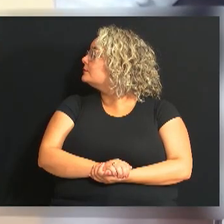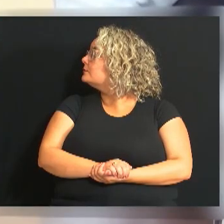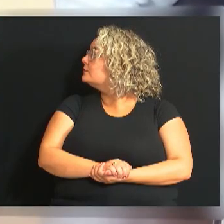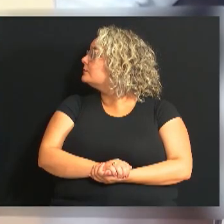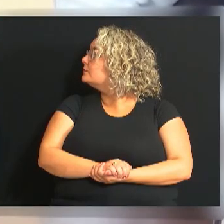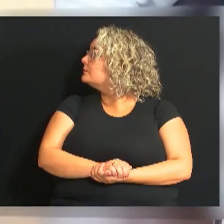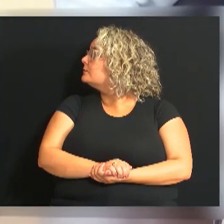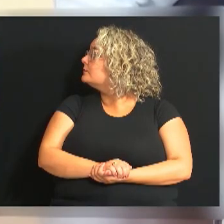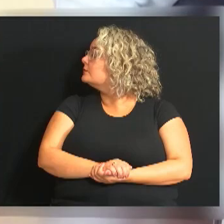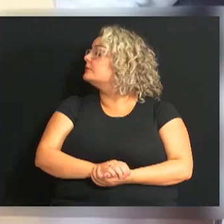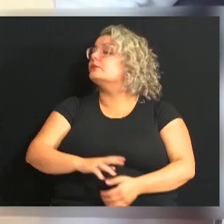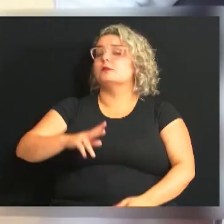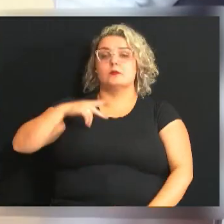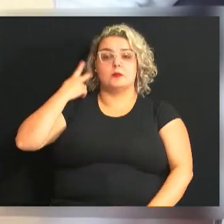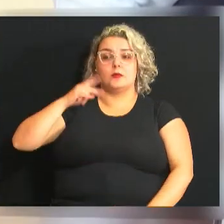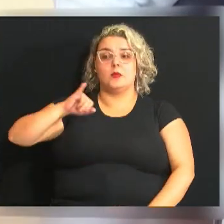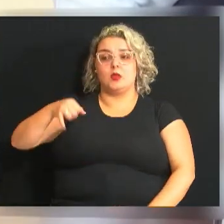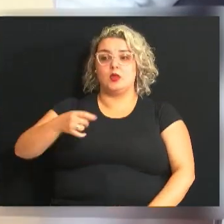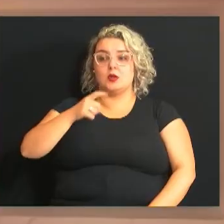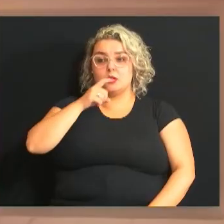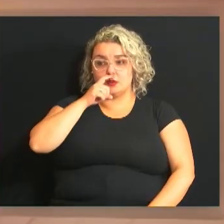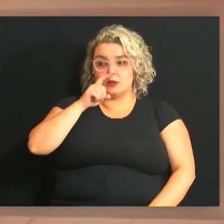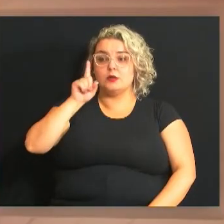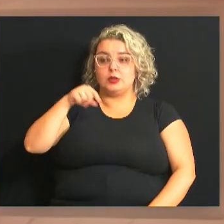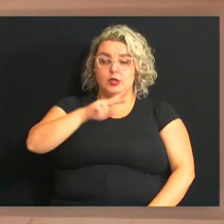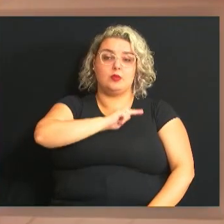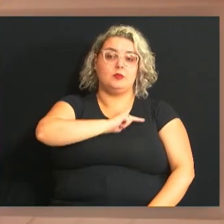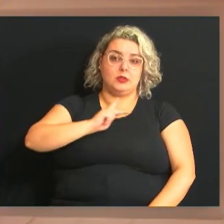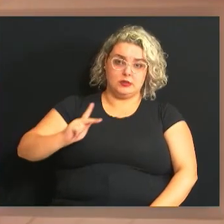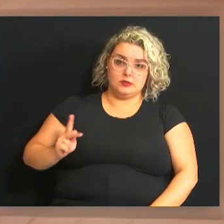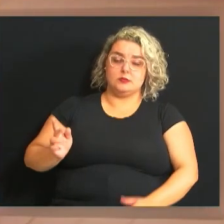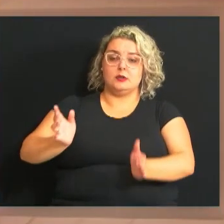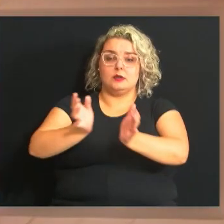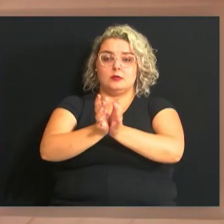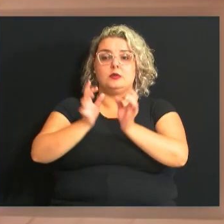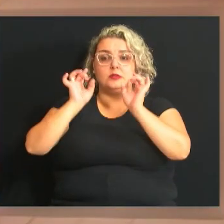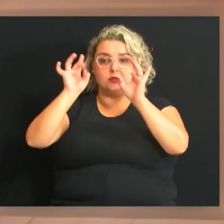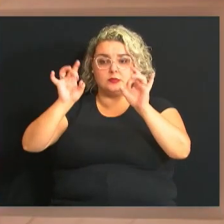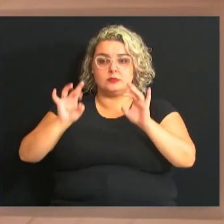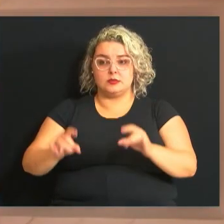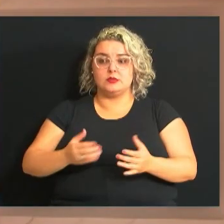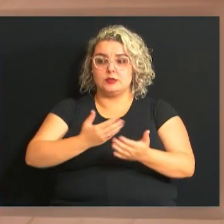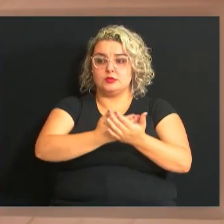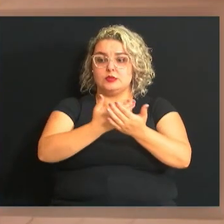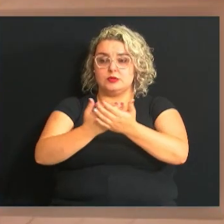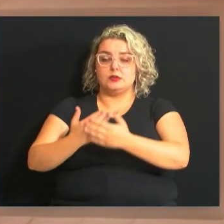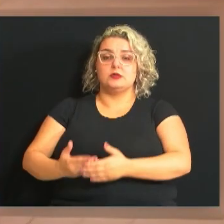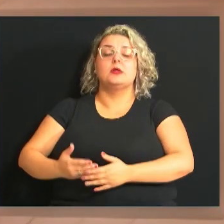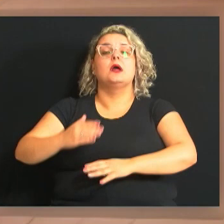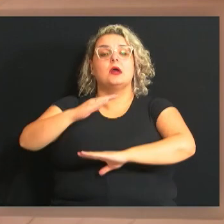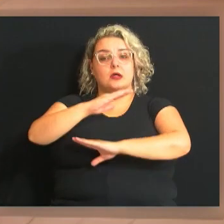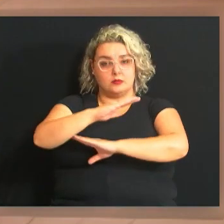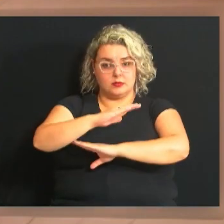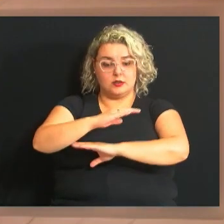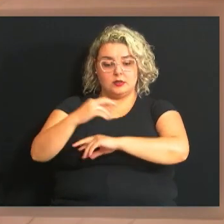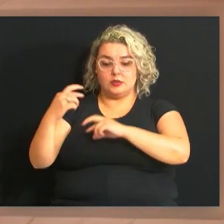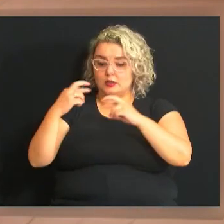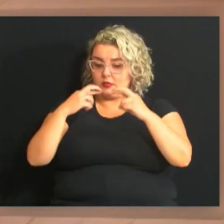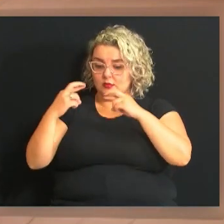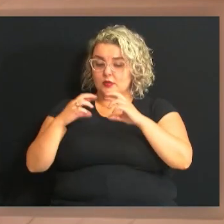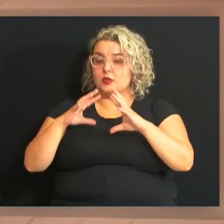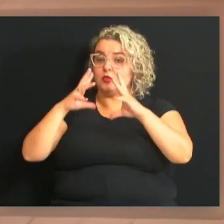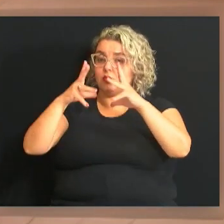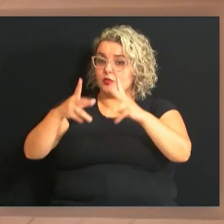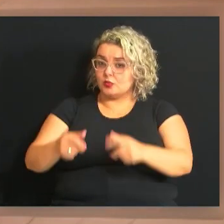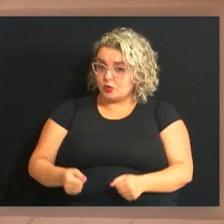O vereador Jorge Schneider, que é presidente da Comissão Especial de Estudos na Câmara, que visa uma averiguação total dos